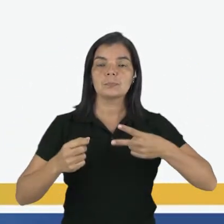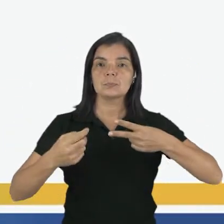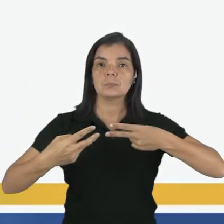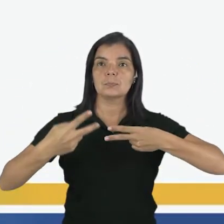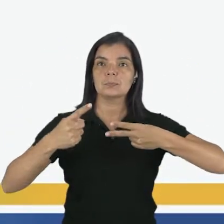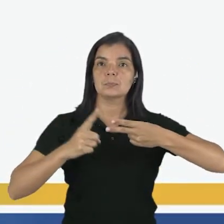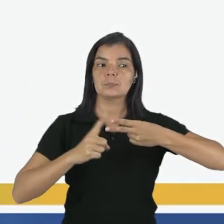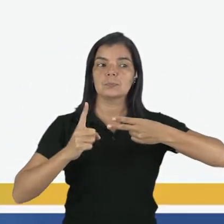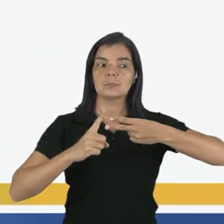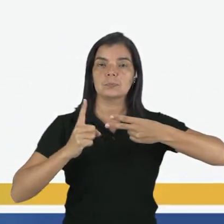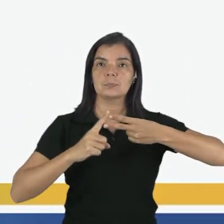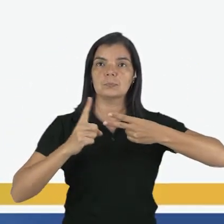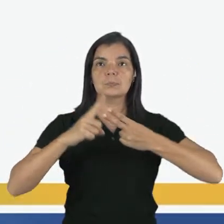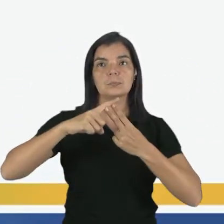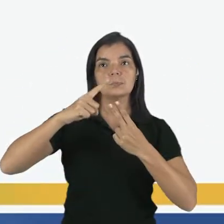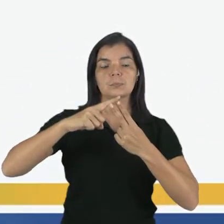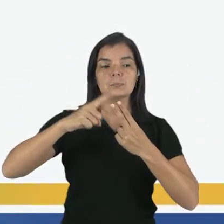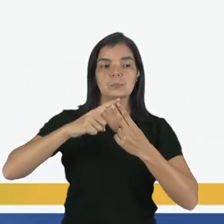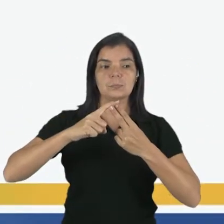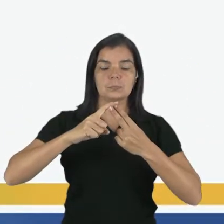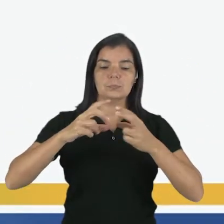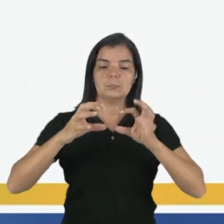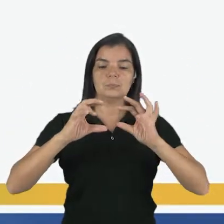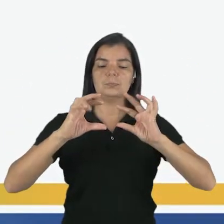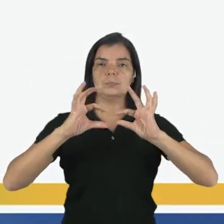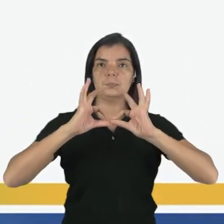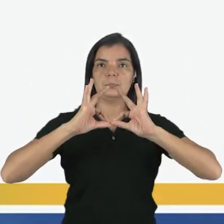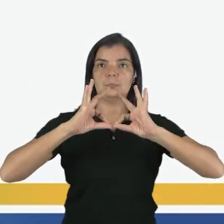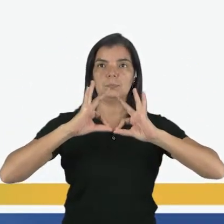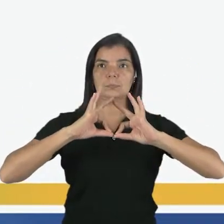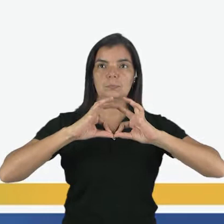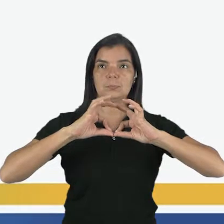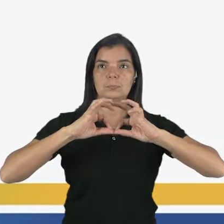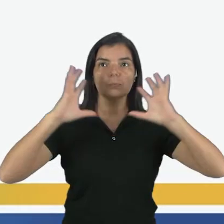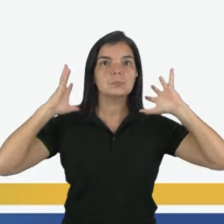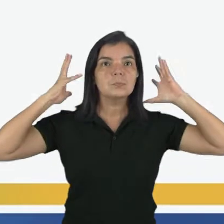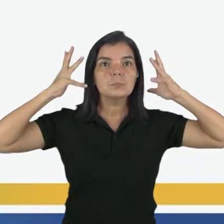Gêmeos, Câncer, Leão,